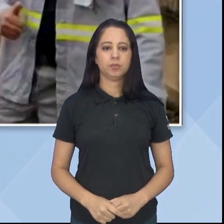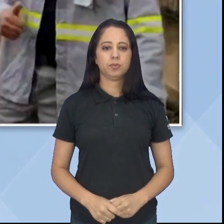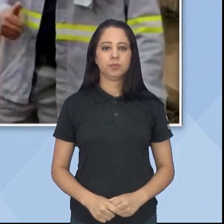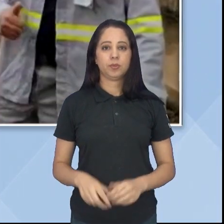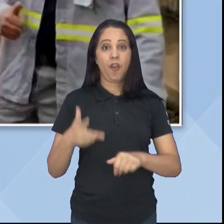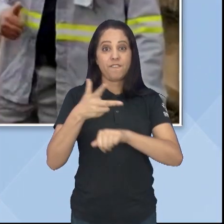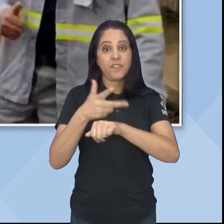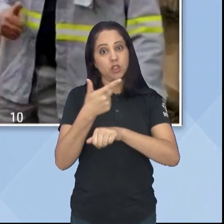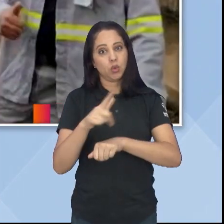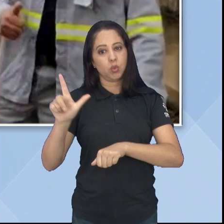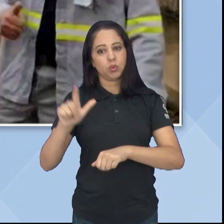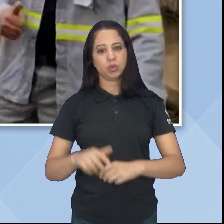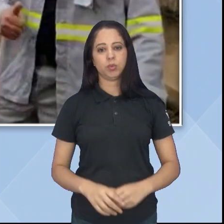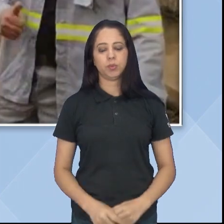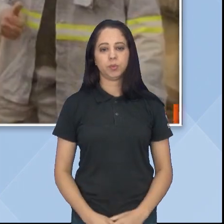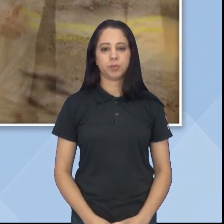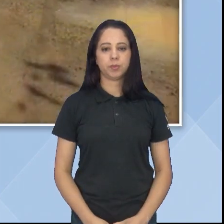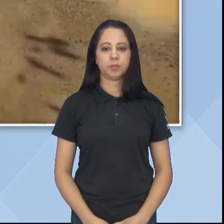Próximo vídeo.